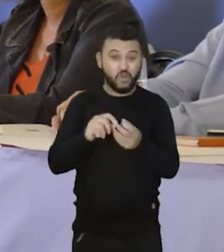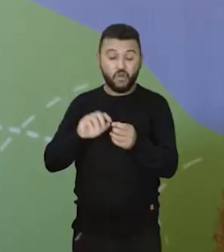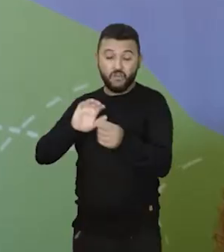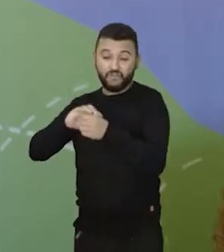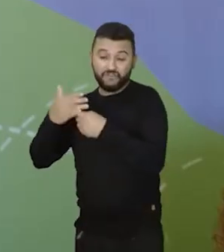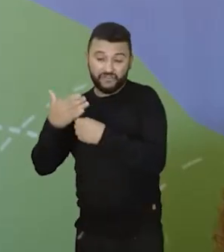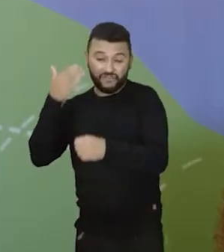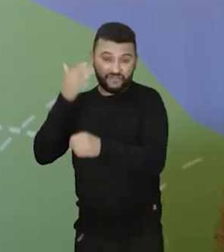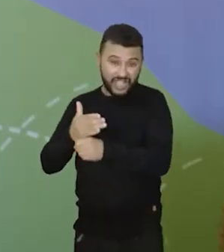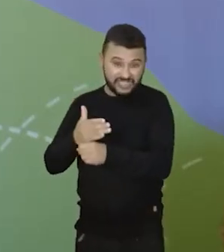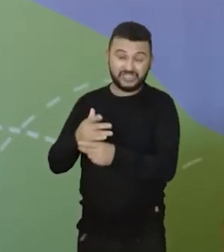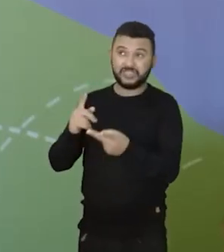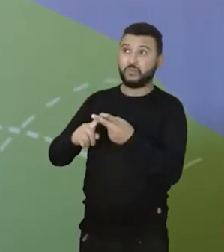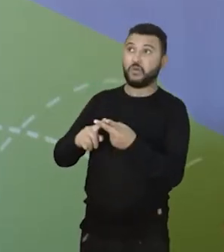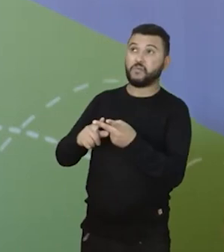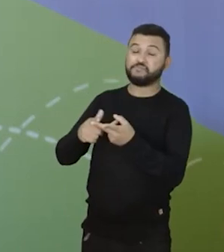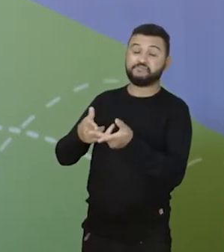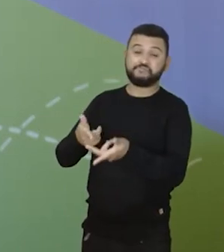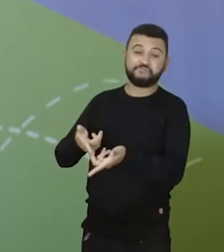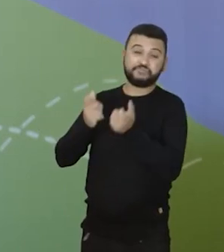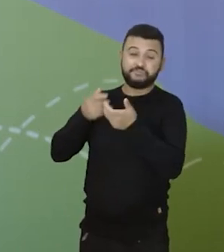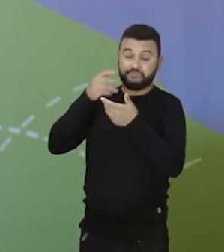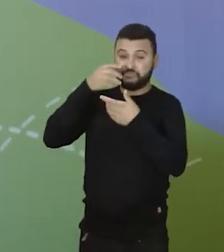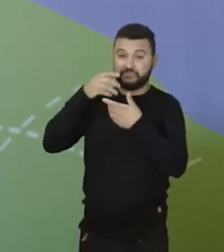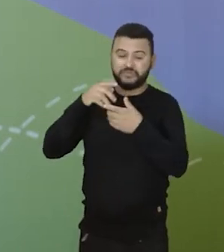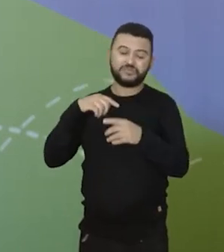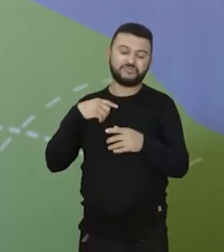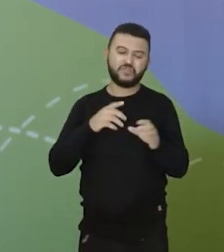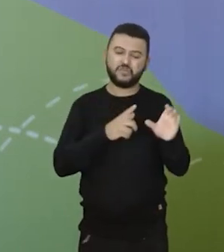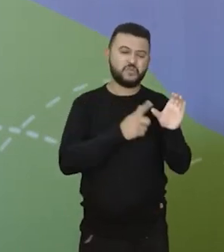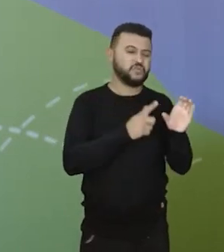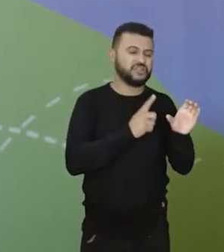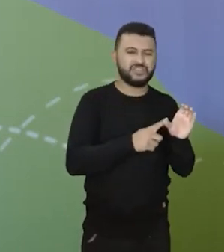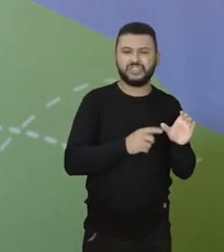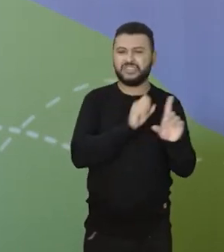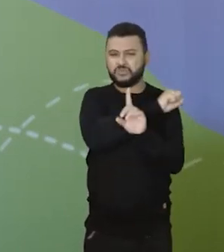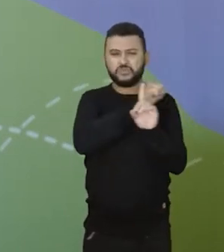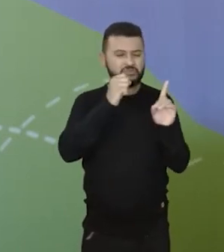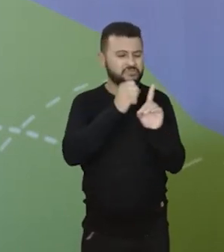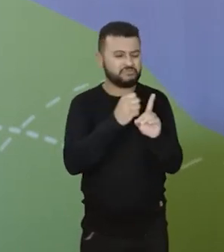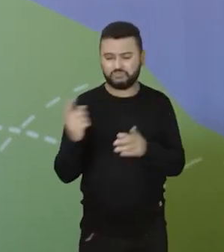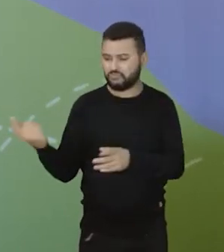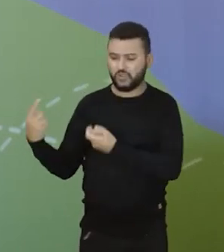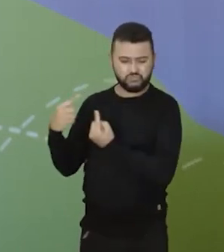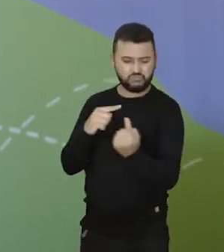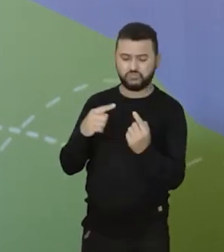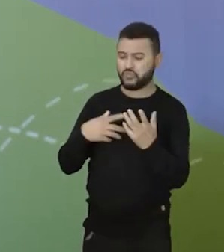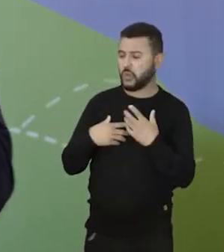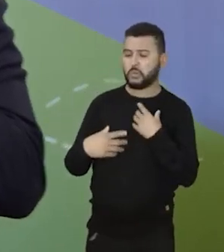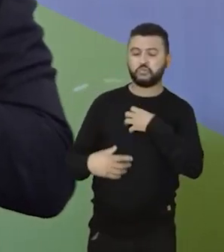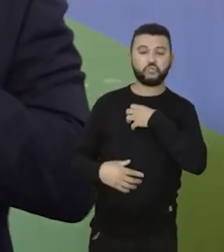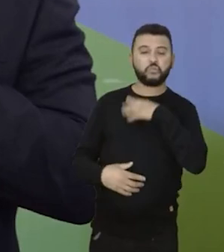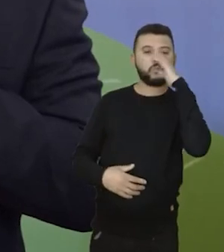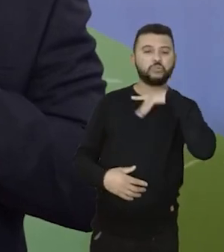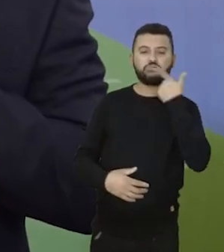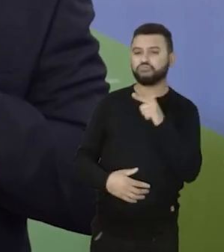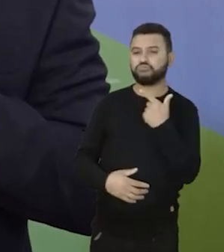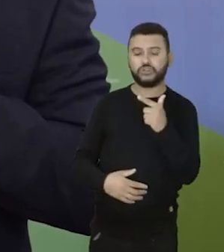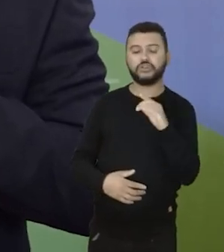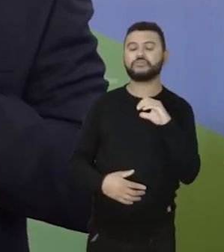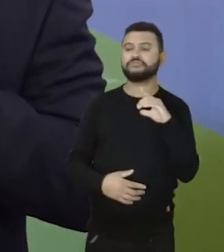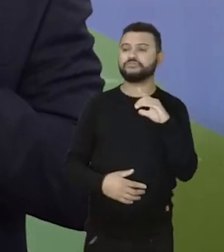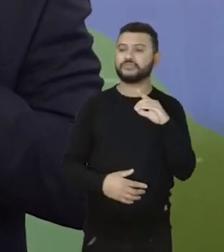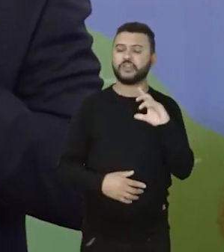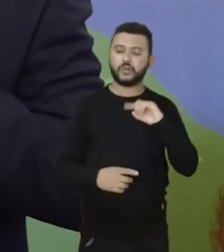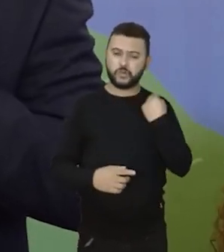mas de Comunista de socialista nunca isso não nos ofende isso nos orgulha